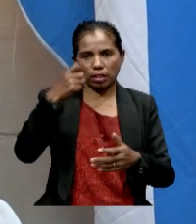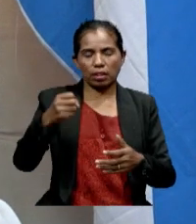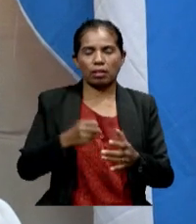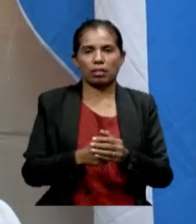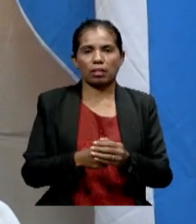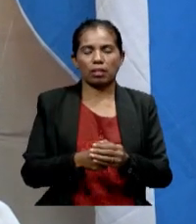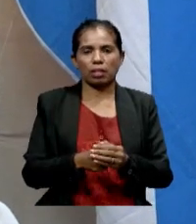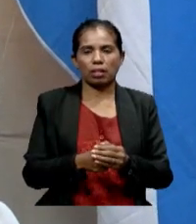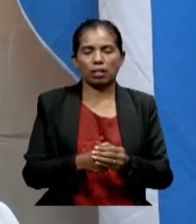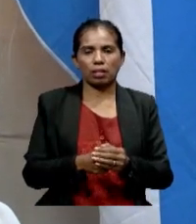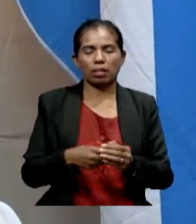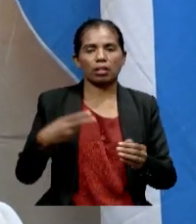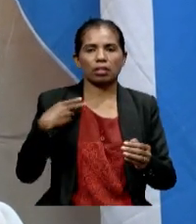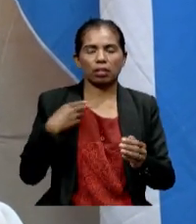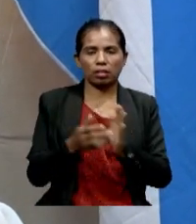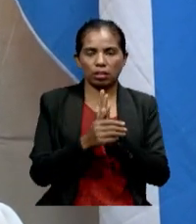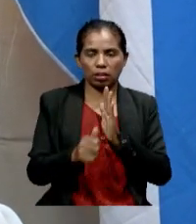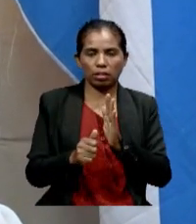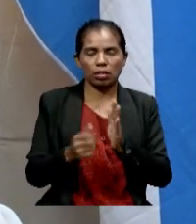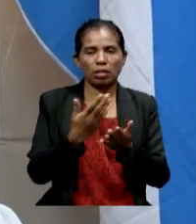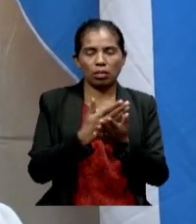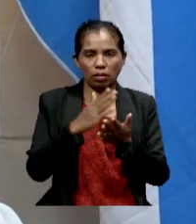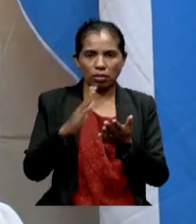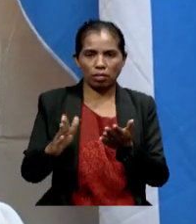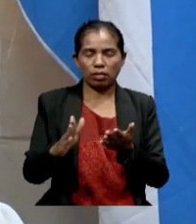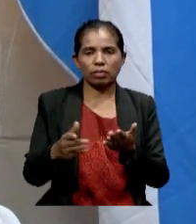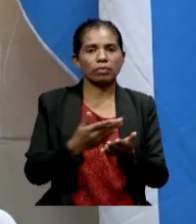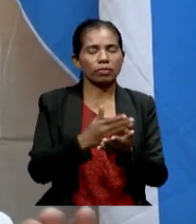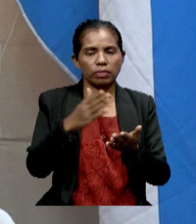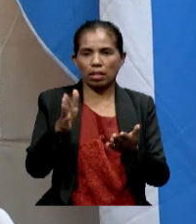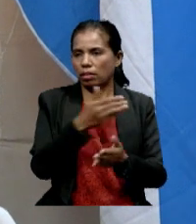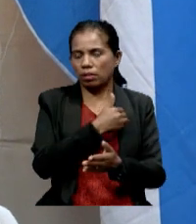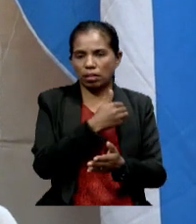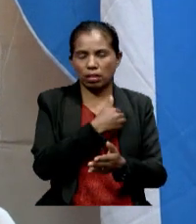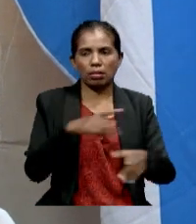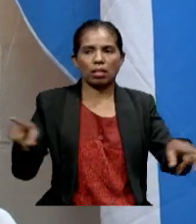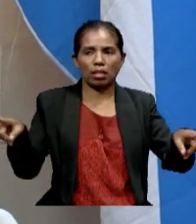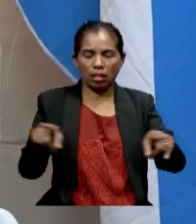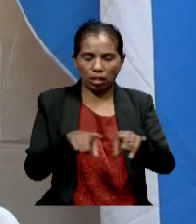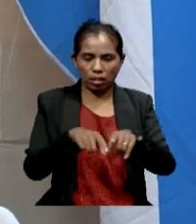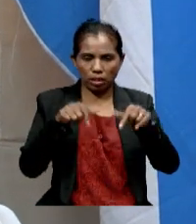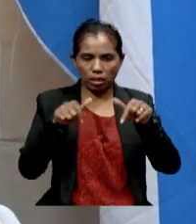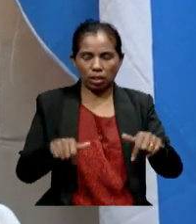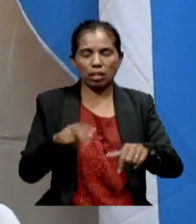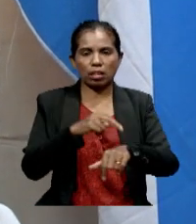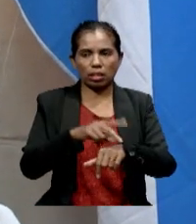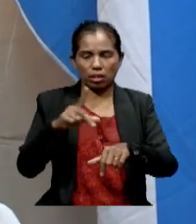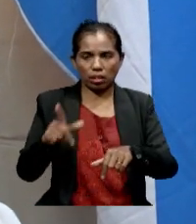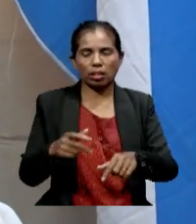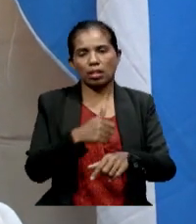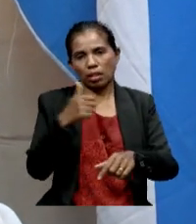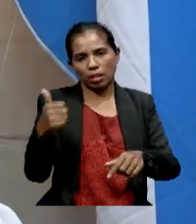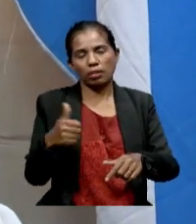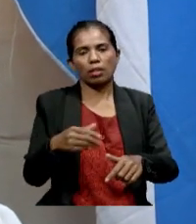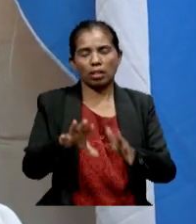de compra não é mais calado e depois distribuição não é mais cidadão, há nessa nicho território. Parte balu heta no,